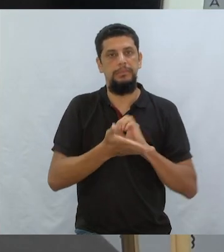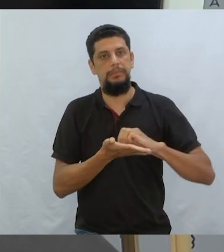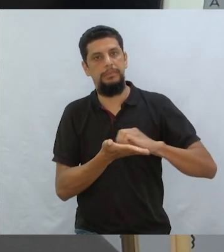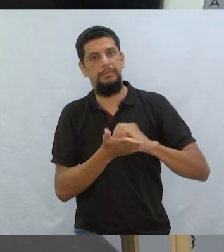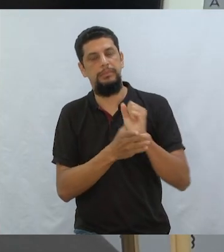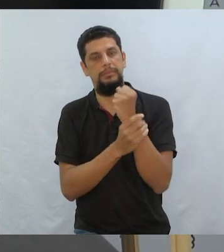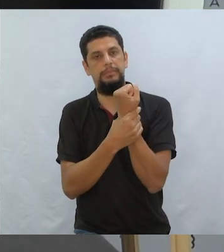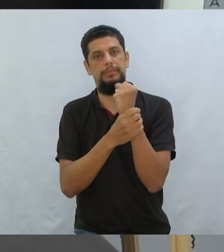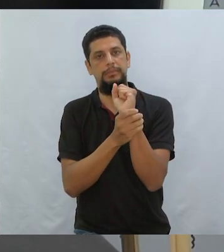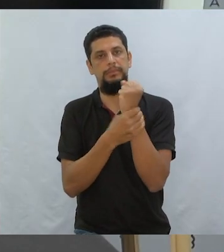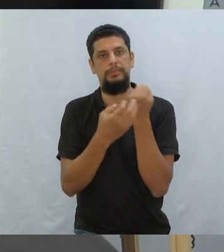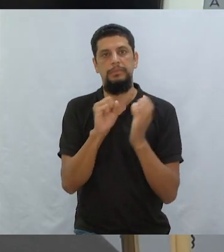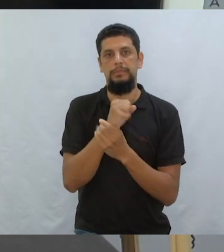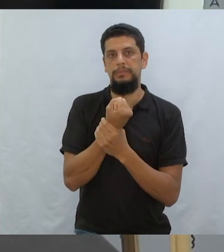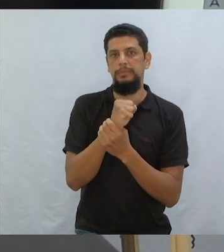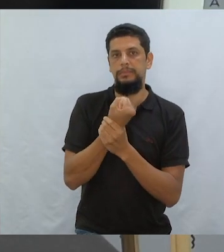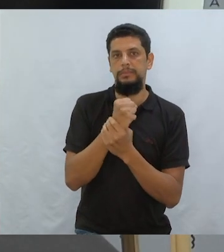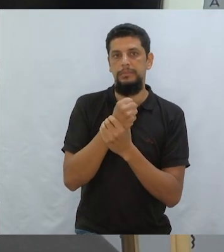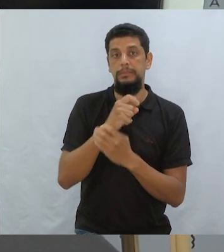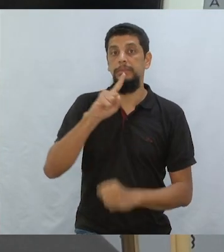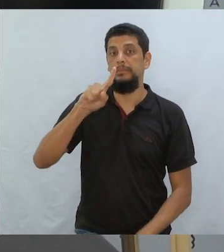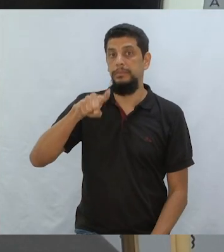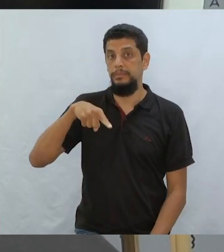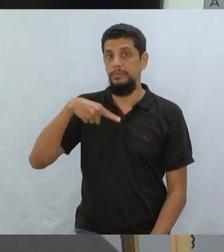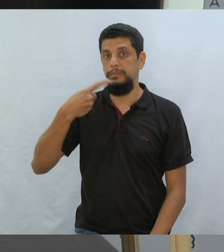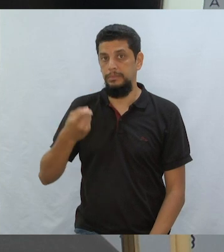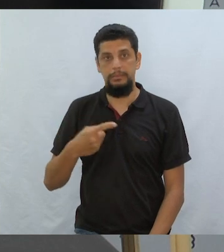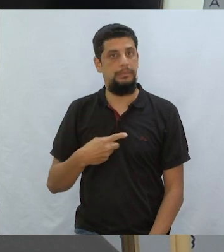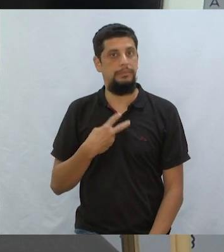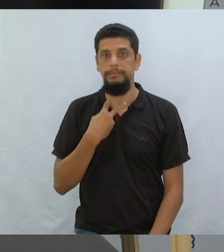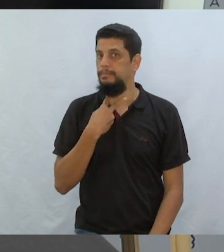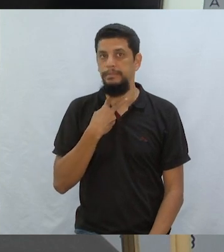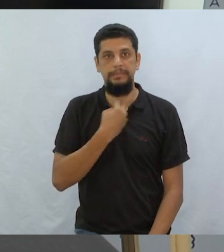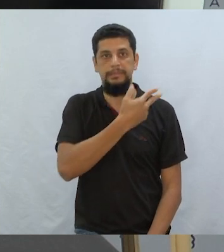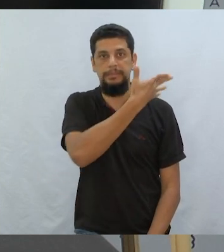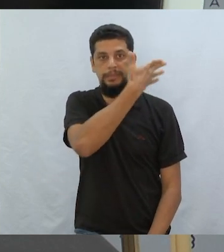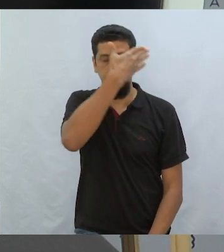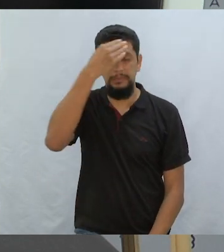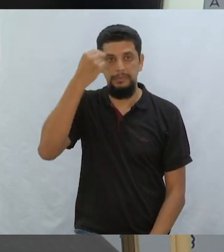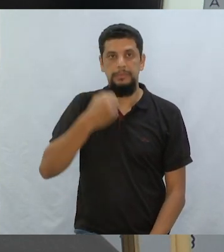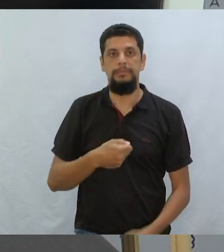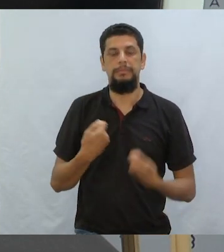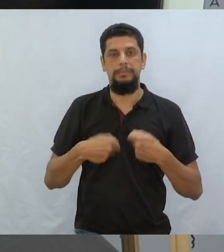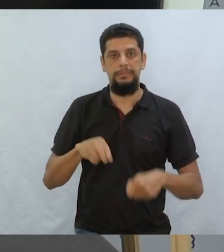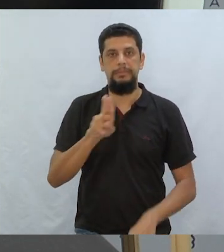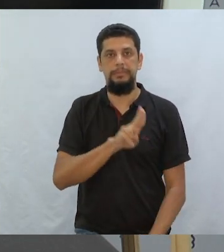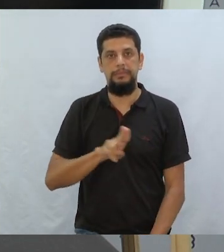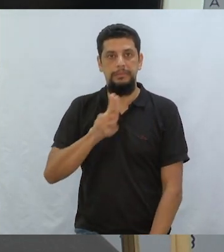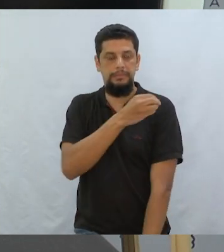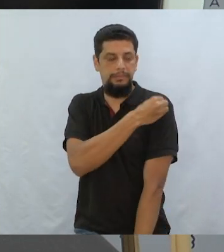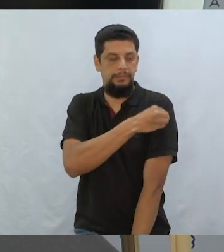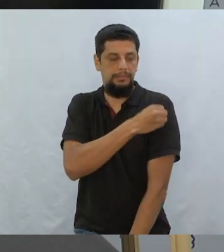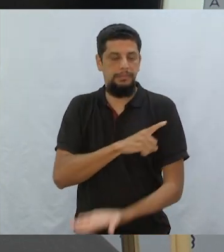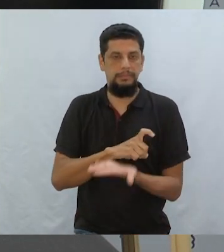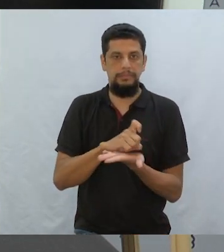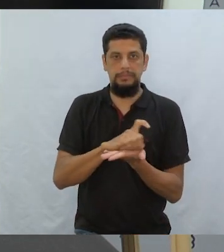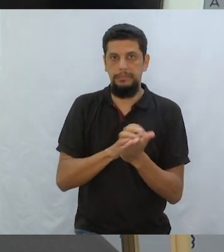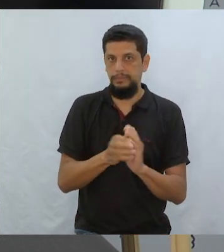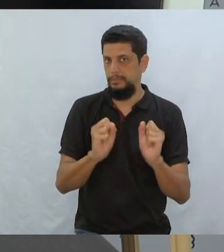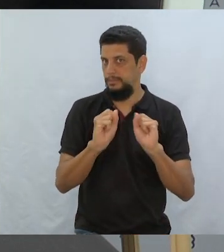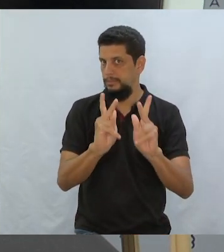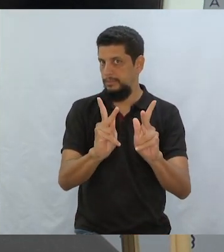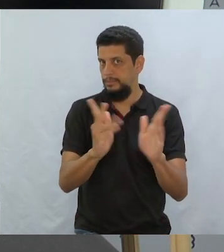dedos, os punhos e após a lavagem, não esqueça de passar o seu álcool em gel,